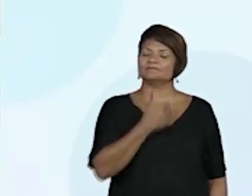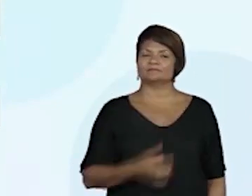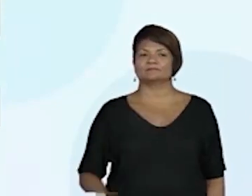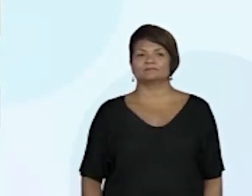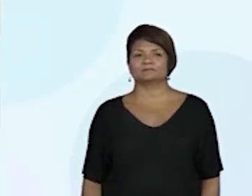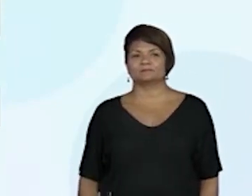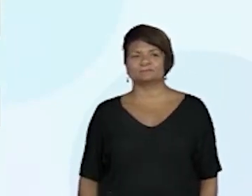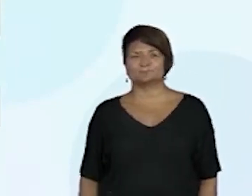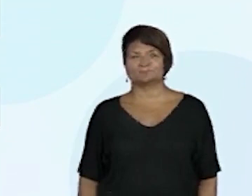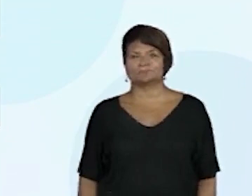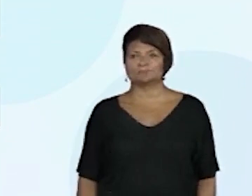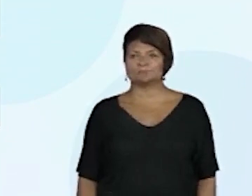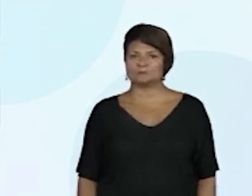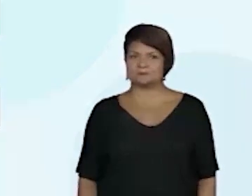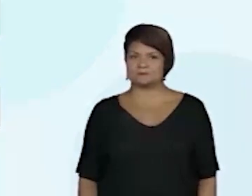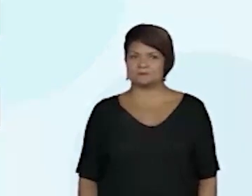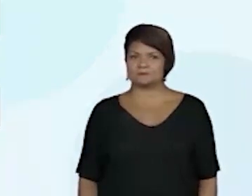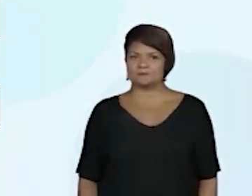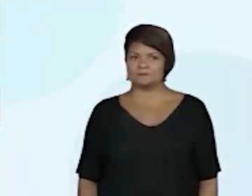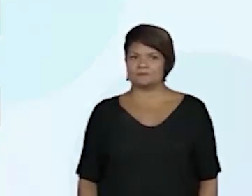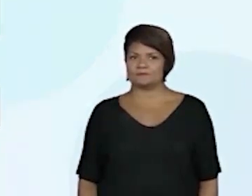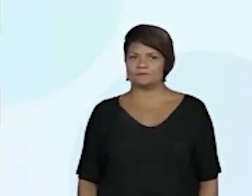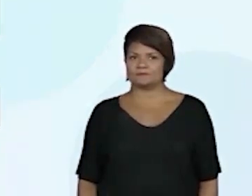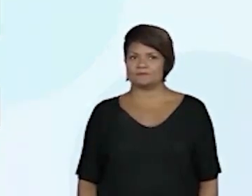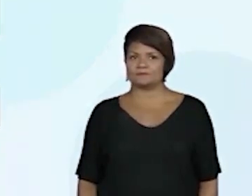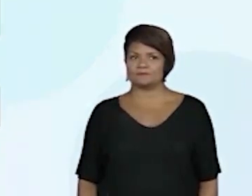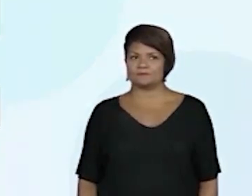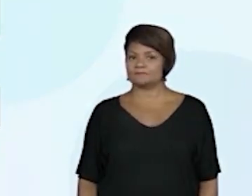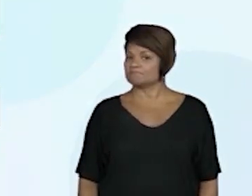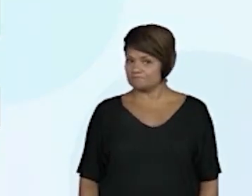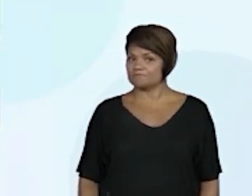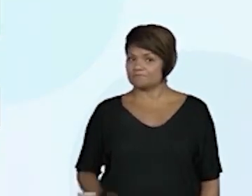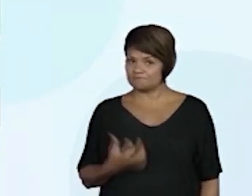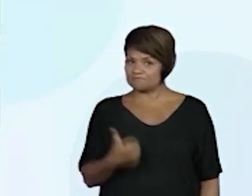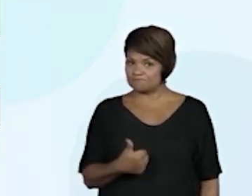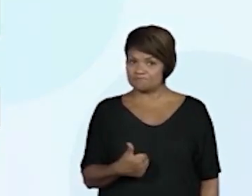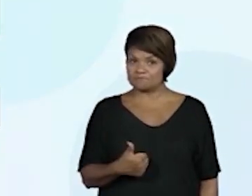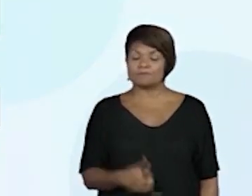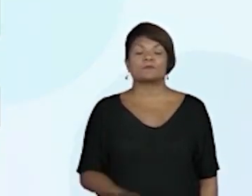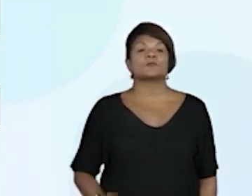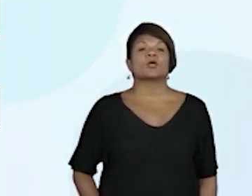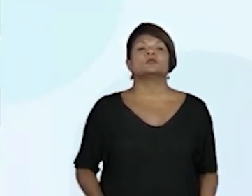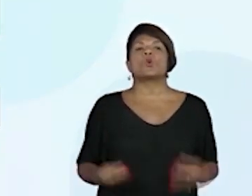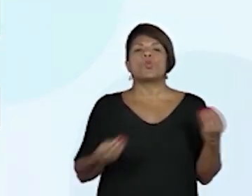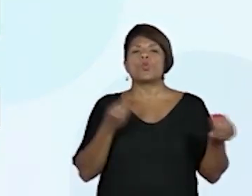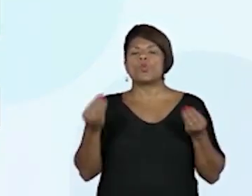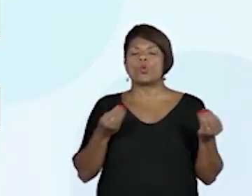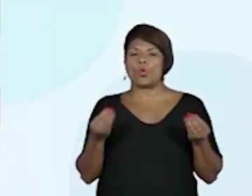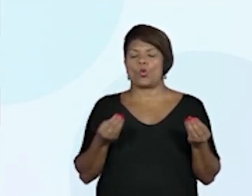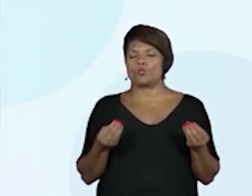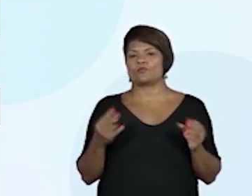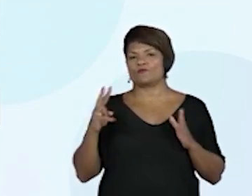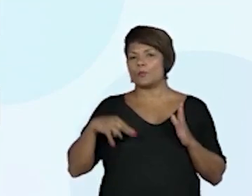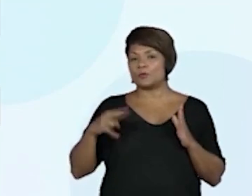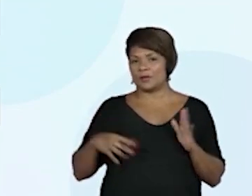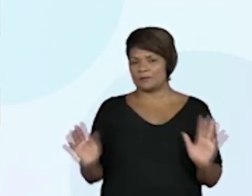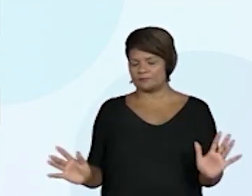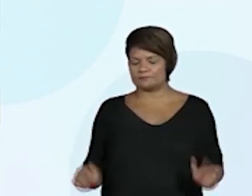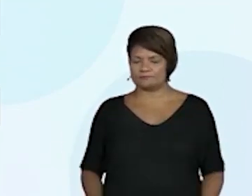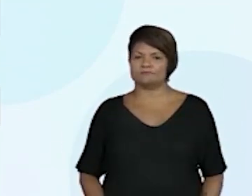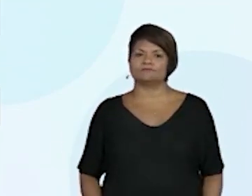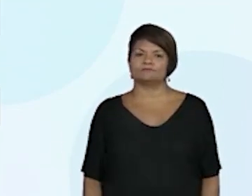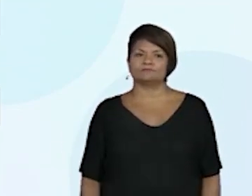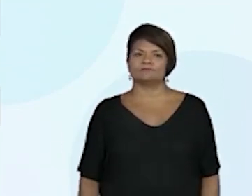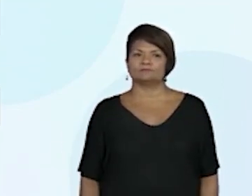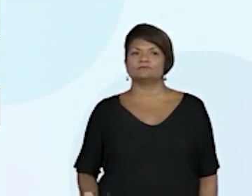479. E 9. É isso mesmo? Isso mesmo. Como que a gente pode ler? Qual a outra forma que a gente